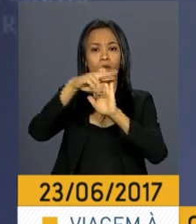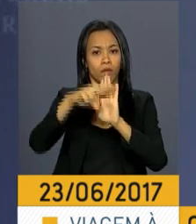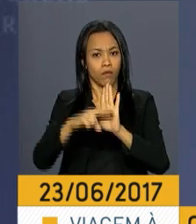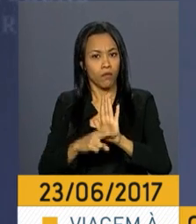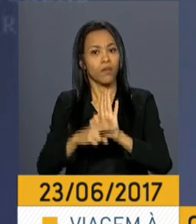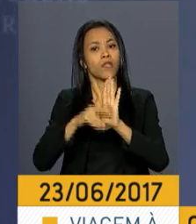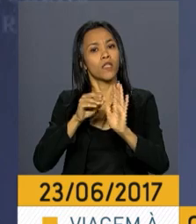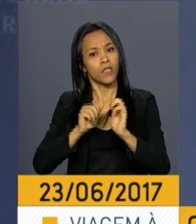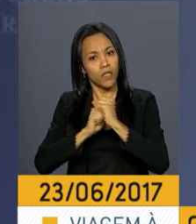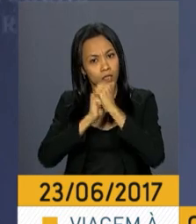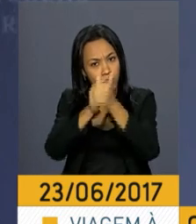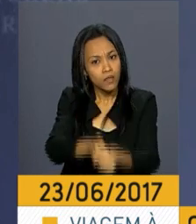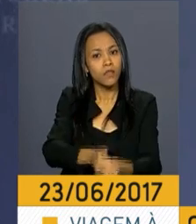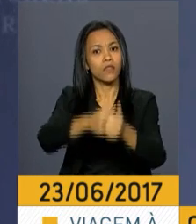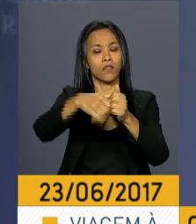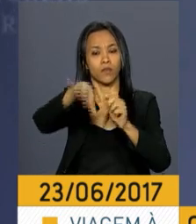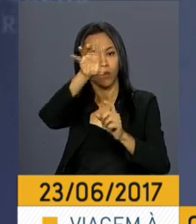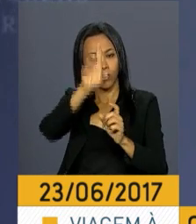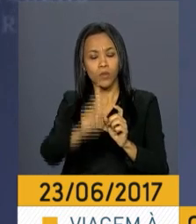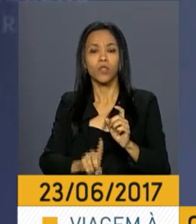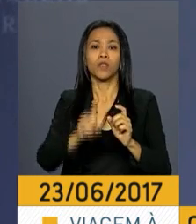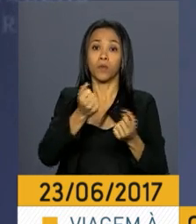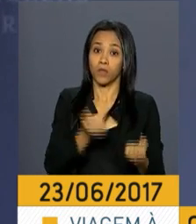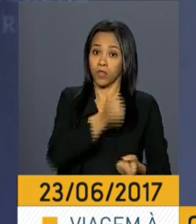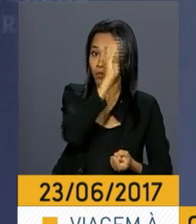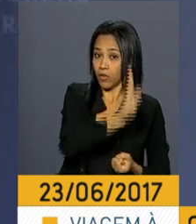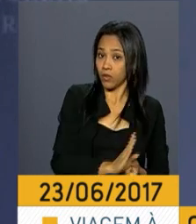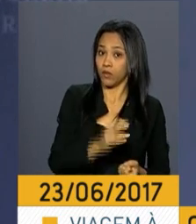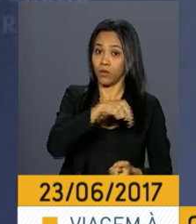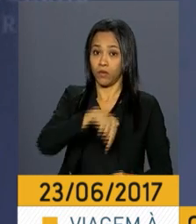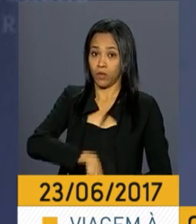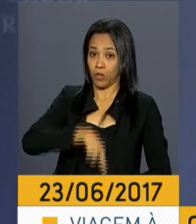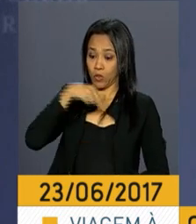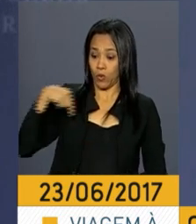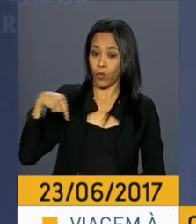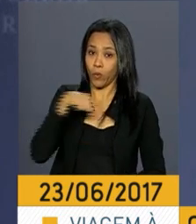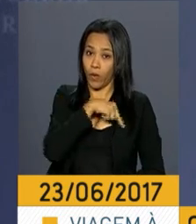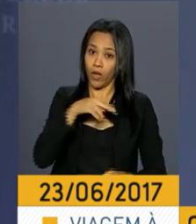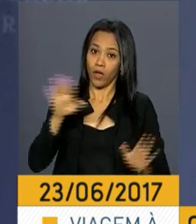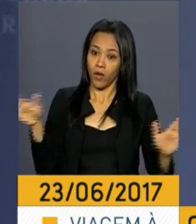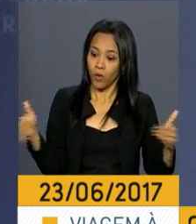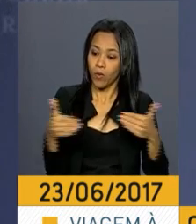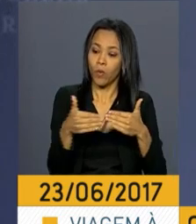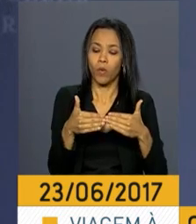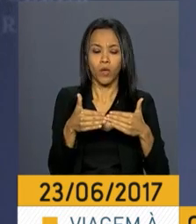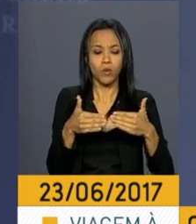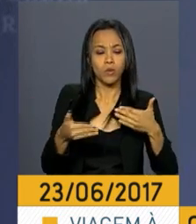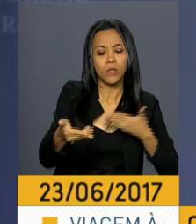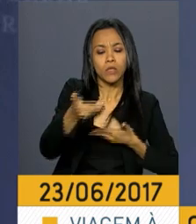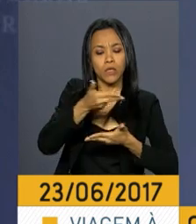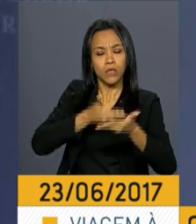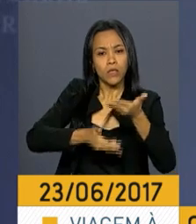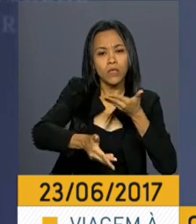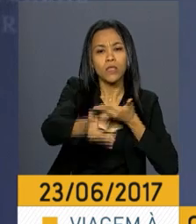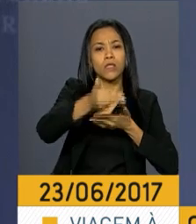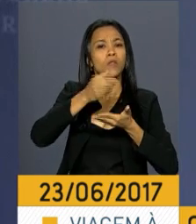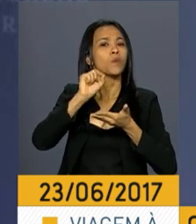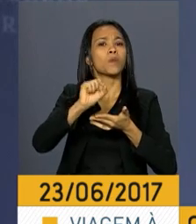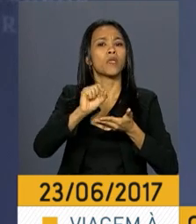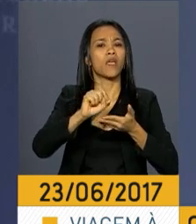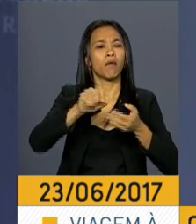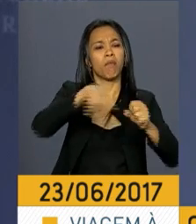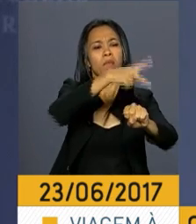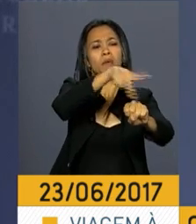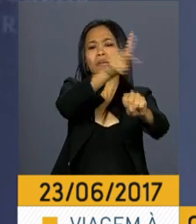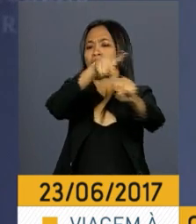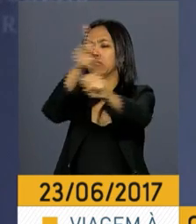no direito. Ou seja, Brasil e Noruega, quando fazem alguma intermediação ou buscam alguma intermediação entre